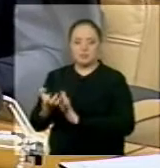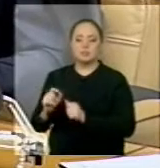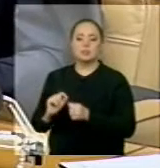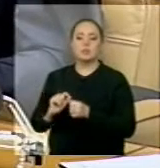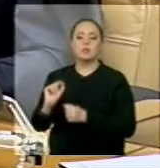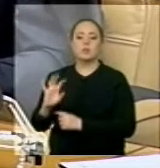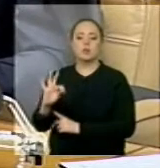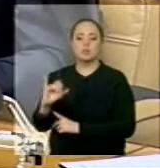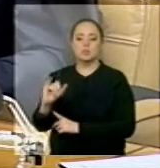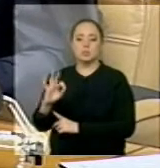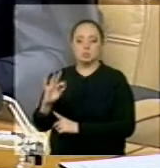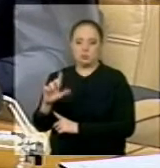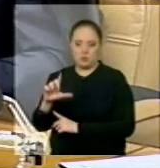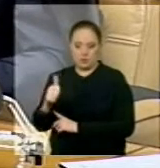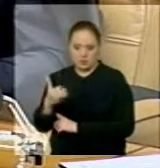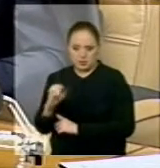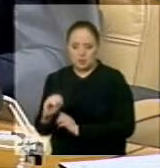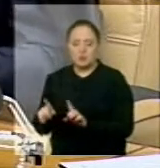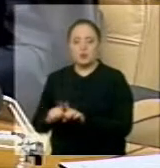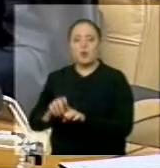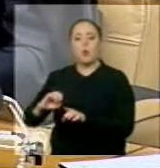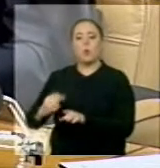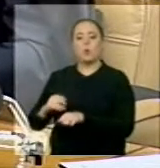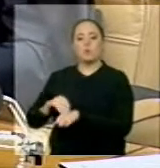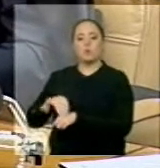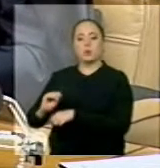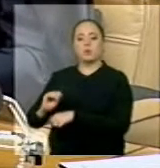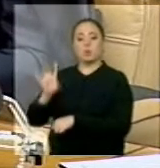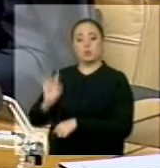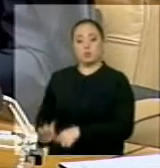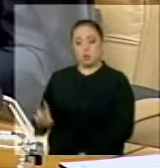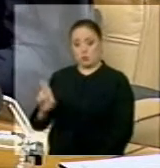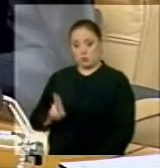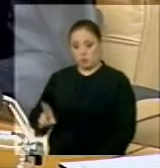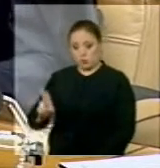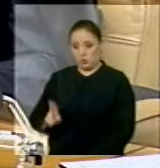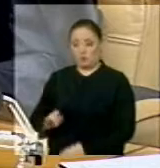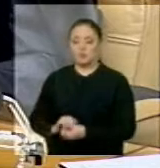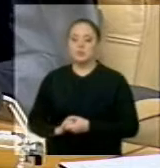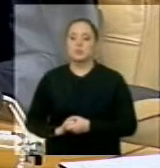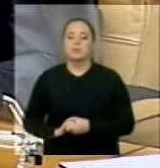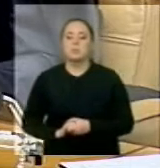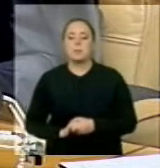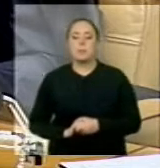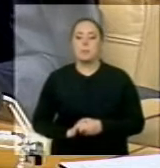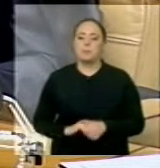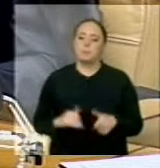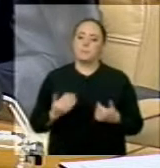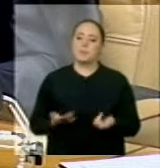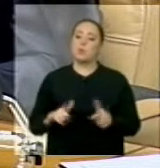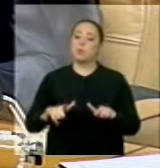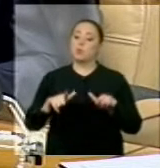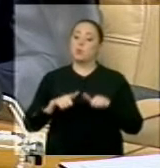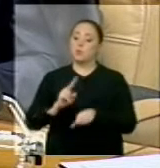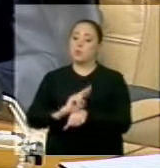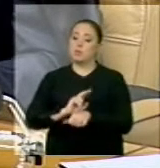a titulação do domínio ou a concessão do direito real de uso. É fato que o laudo de vistoria se revela instrumento